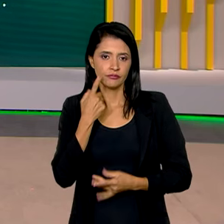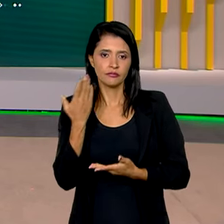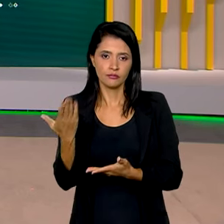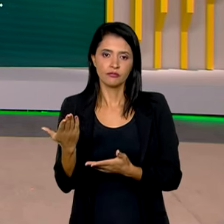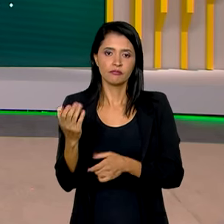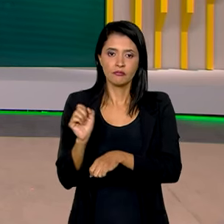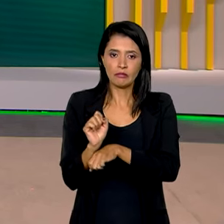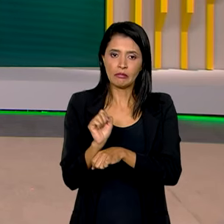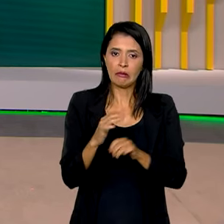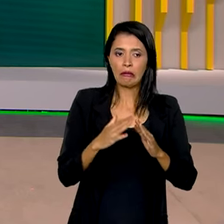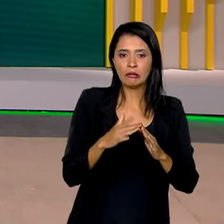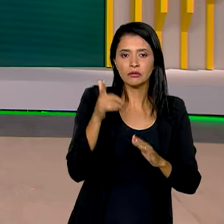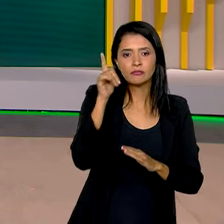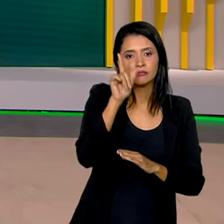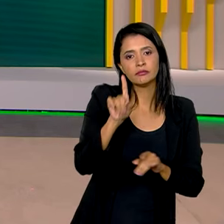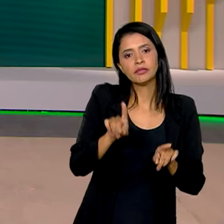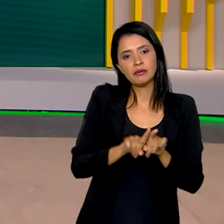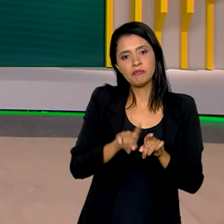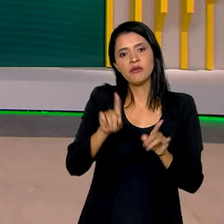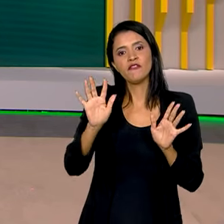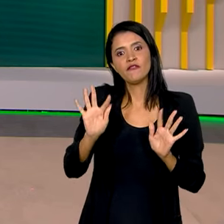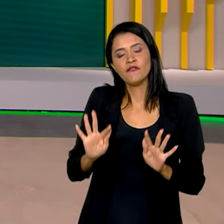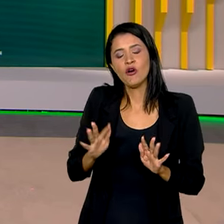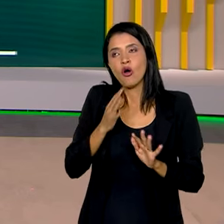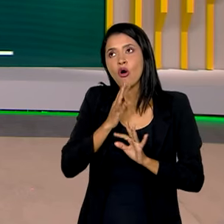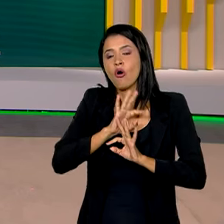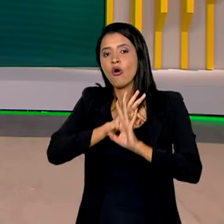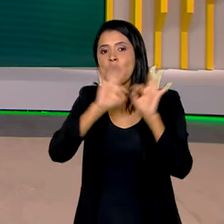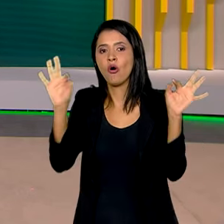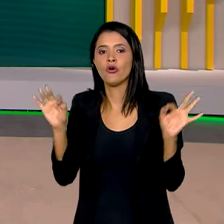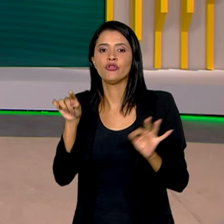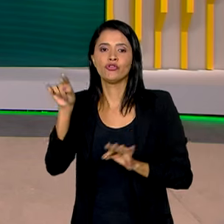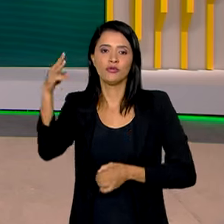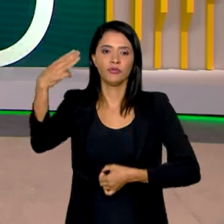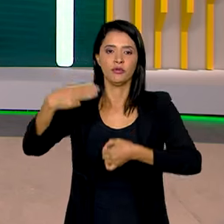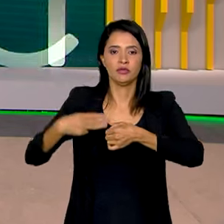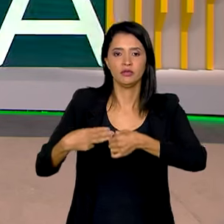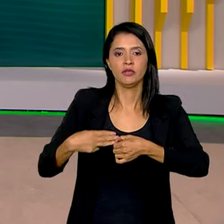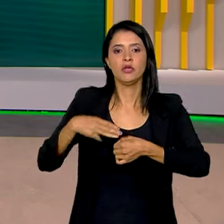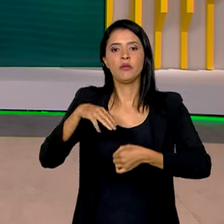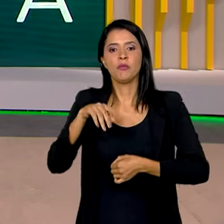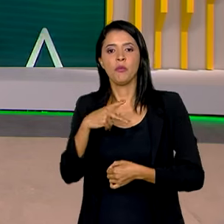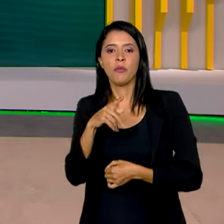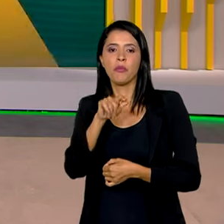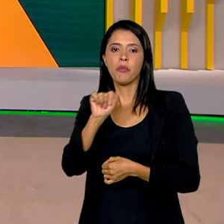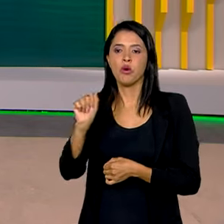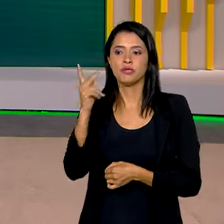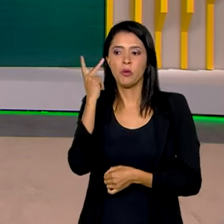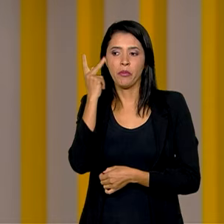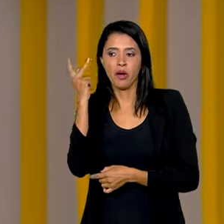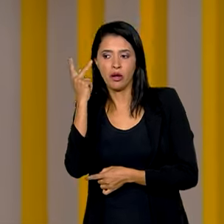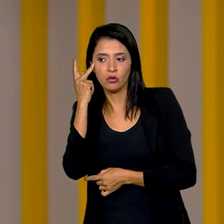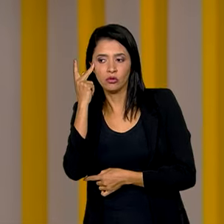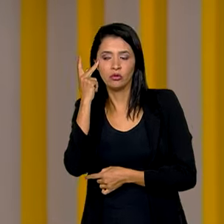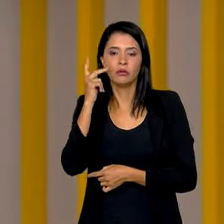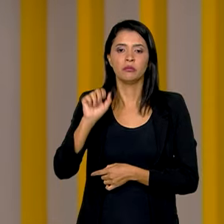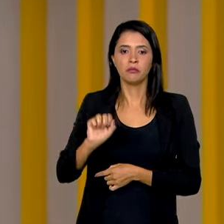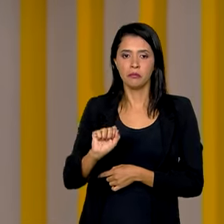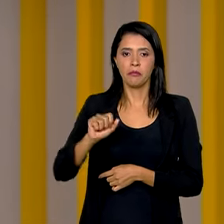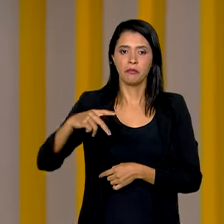A espera pela casa própria também teve um final feliz no município de Santo Antônio de Posse, no interior de São Paulo.